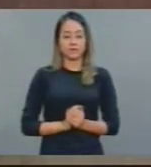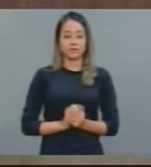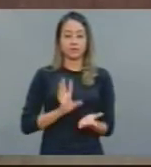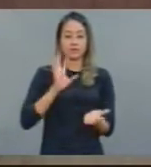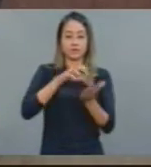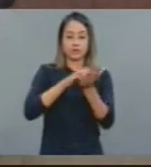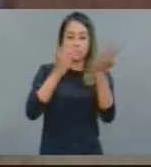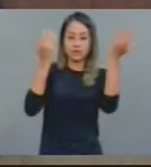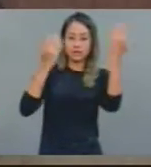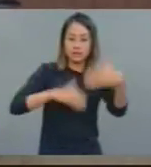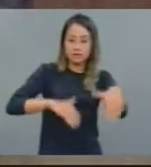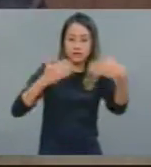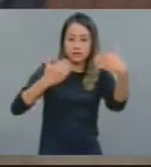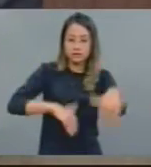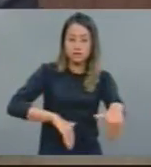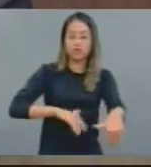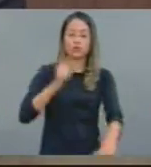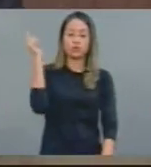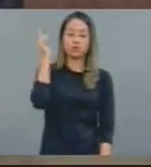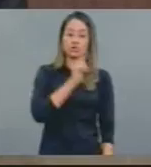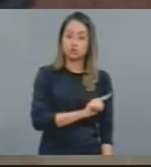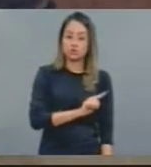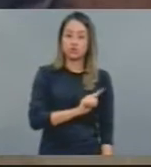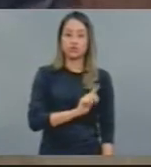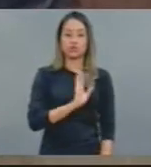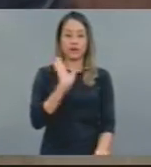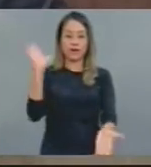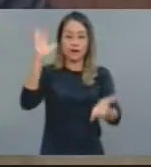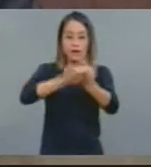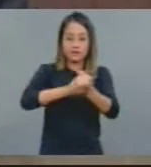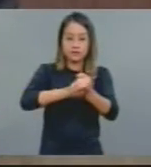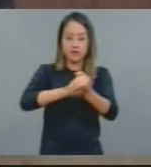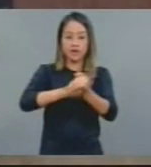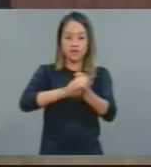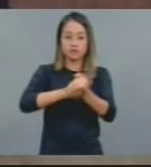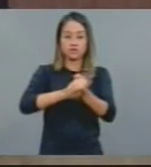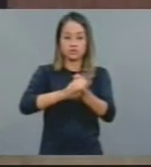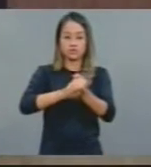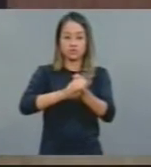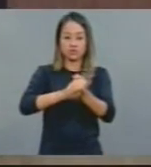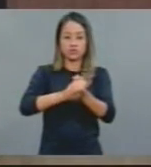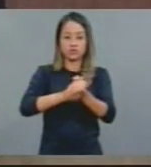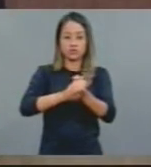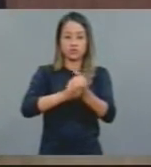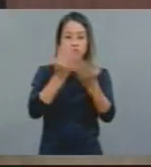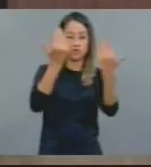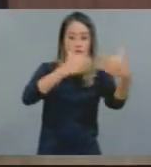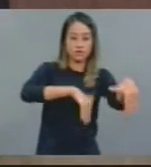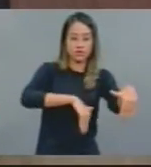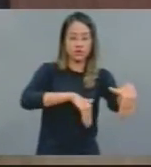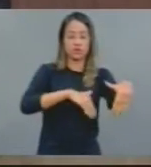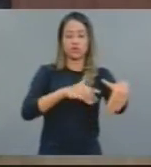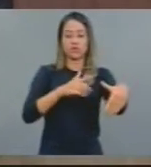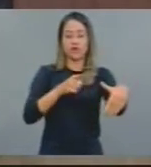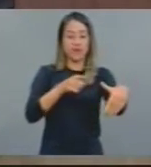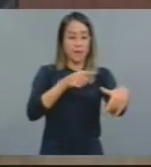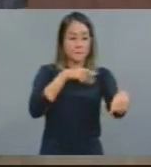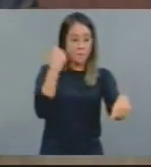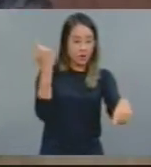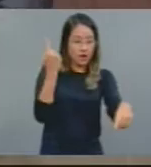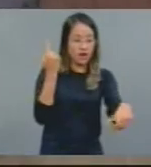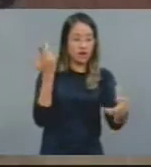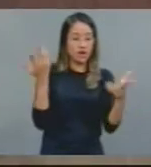servidores do Estado, que porventura casados com outros servidores do Estado que venham a morrer,